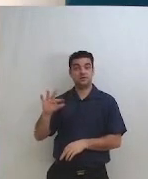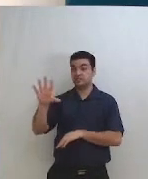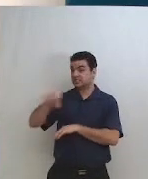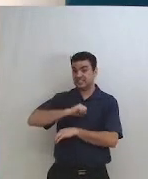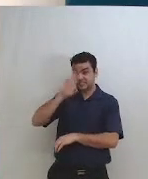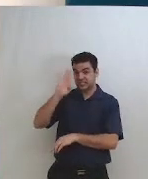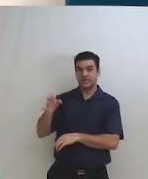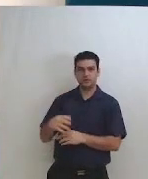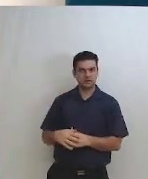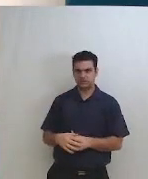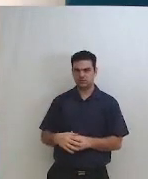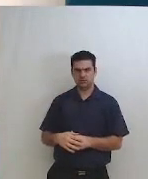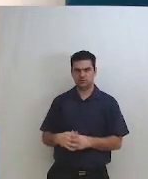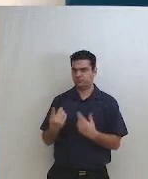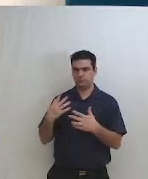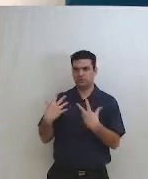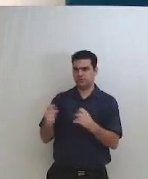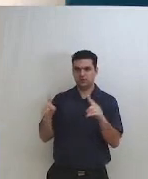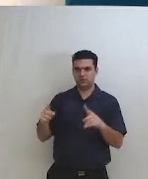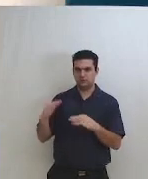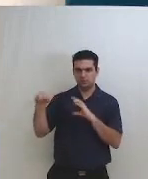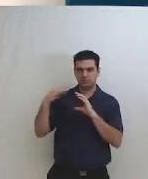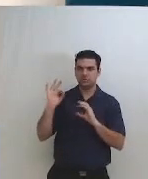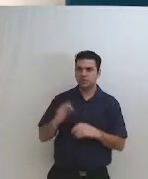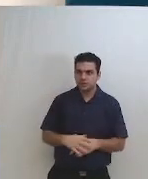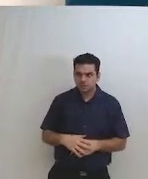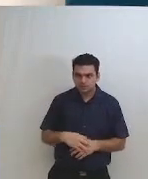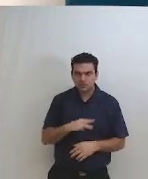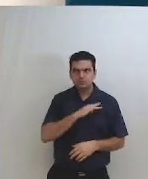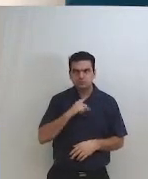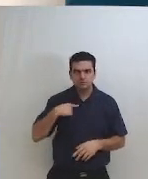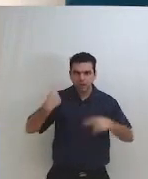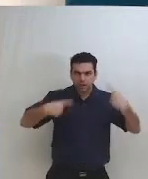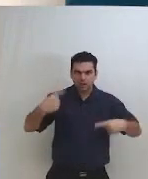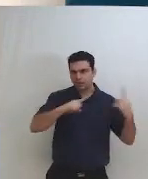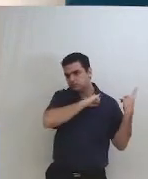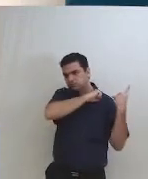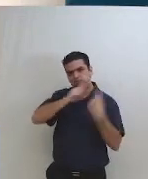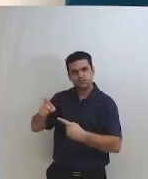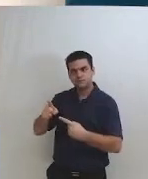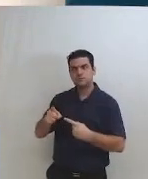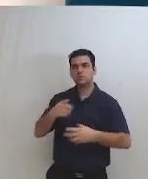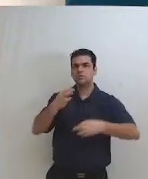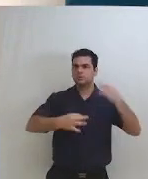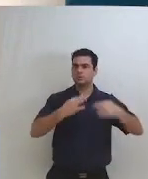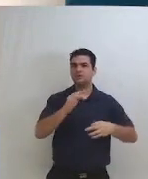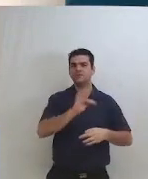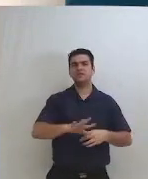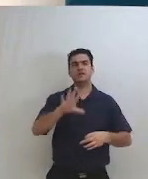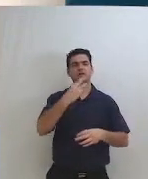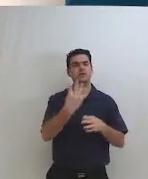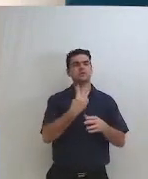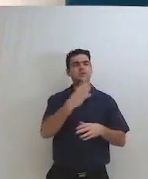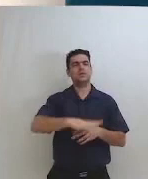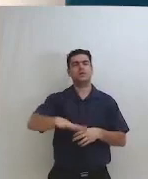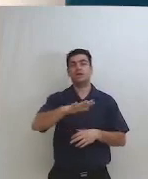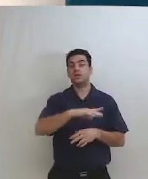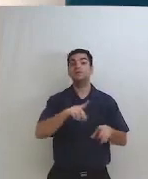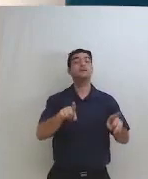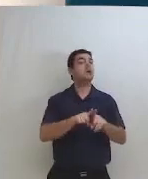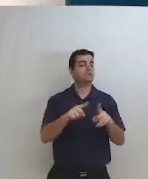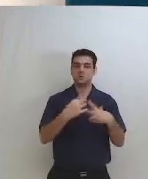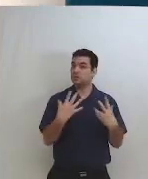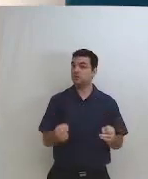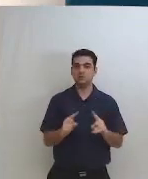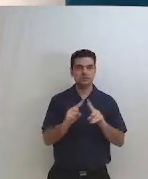negado, leva a discussão em habeas corpus ao Tribunal Regional Federal da Terceira Região, que também nega o pedido